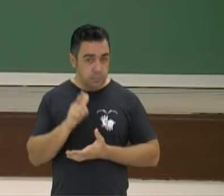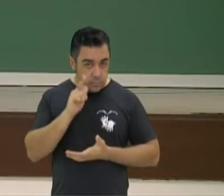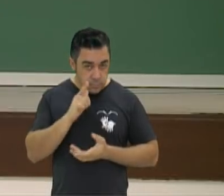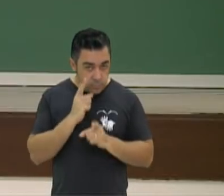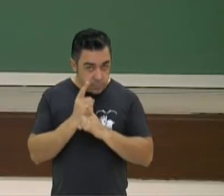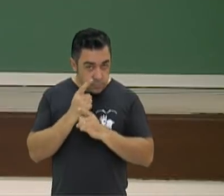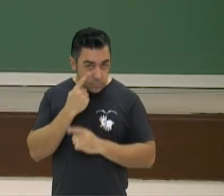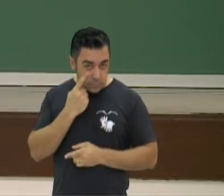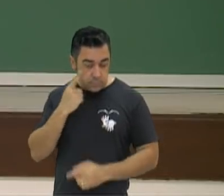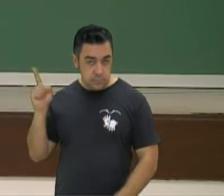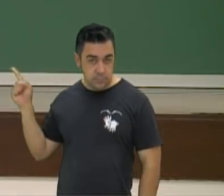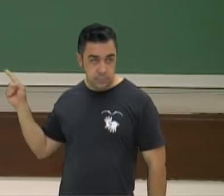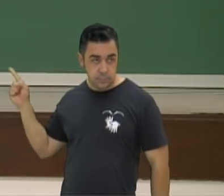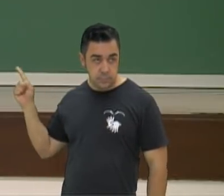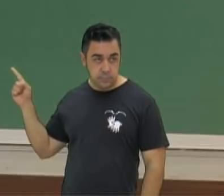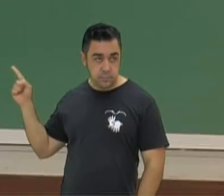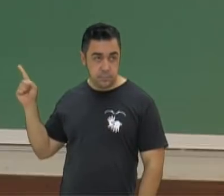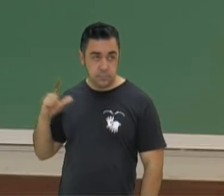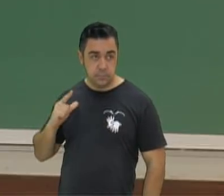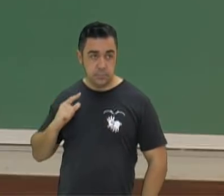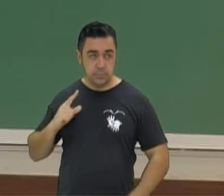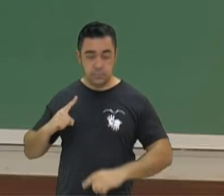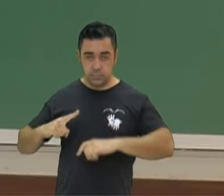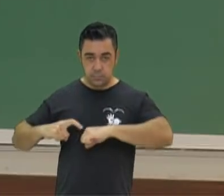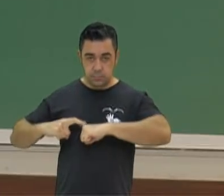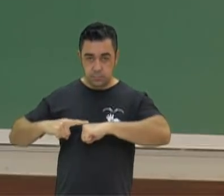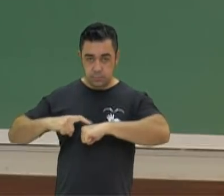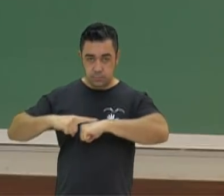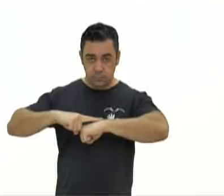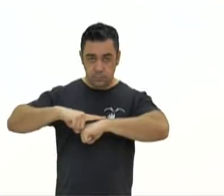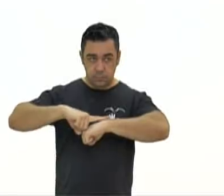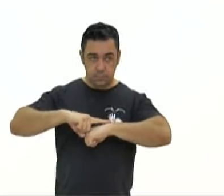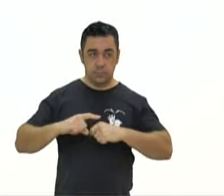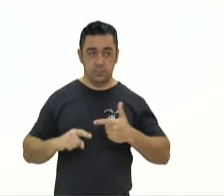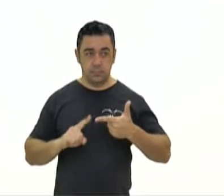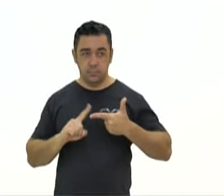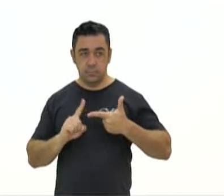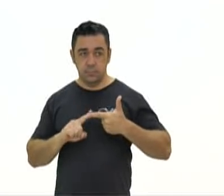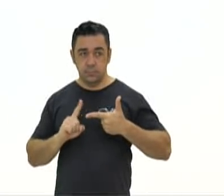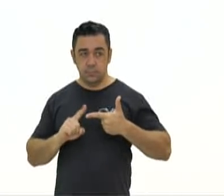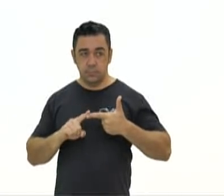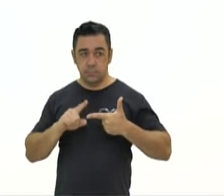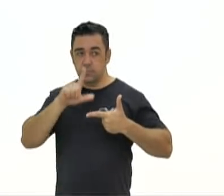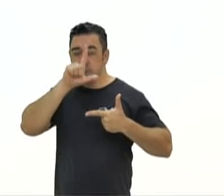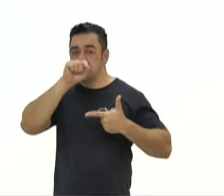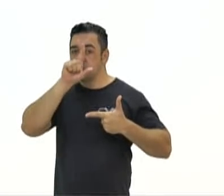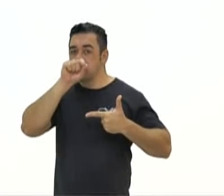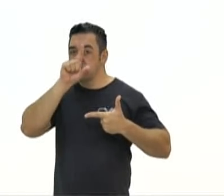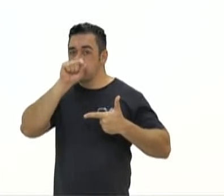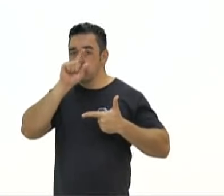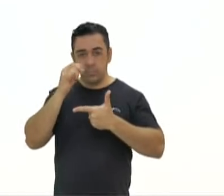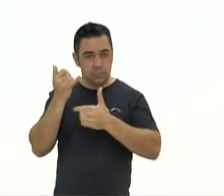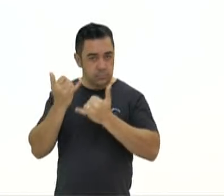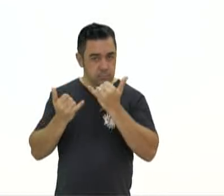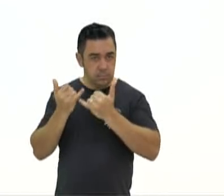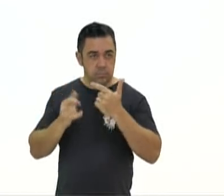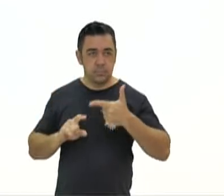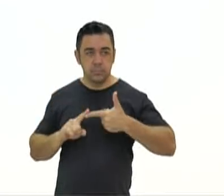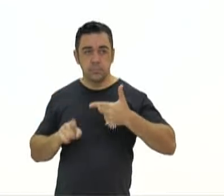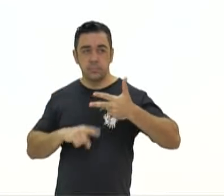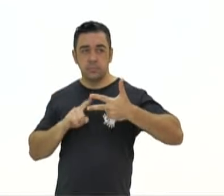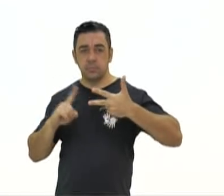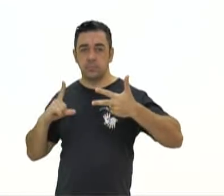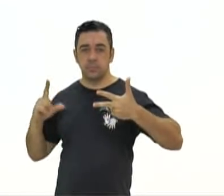Conseguiram? Olha só, a gente tem uma lagarta aqui, conseguiram achar? A gente tem um pássaro muito semelhante à árvore aqui e ali um